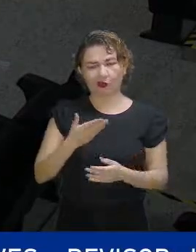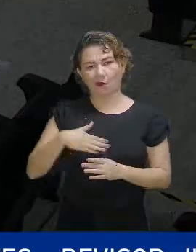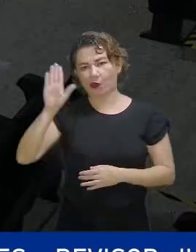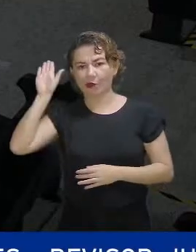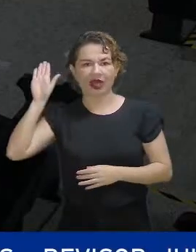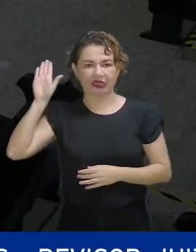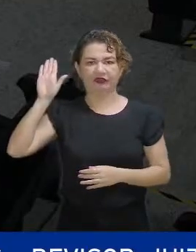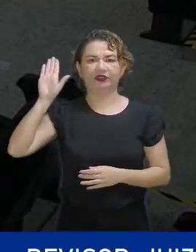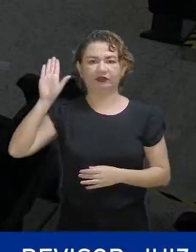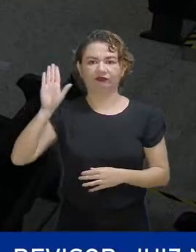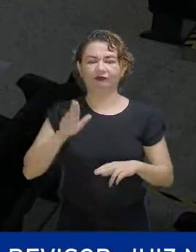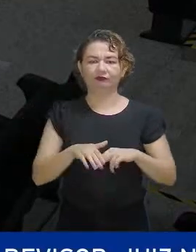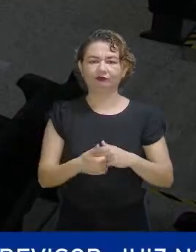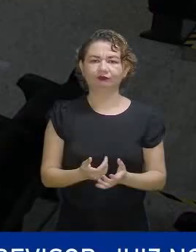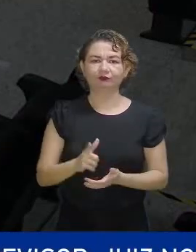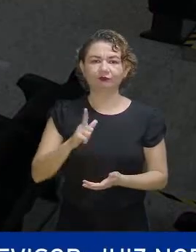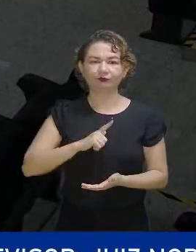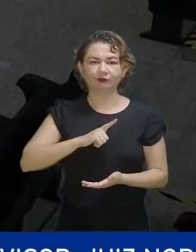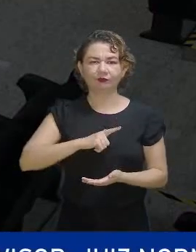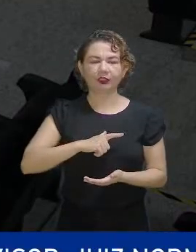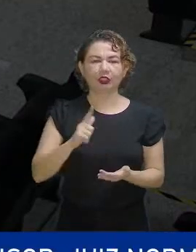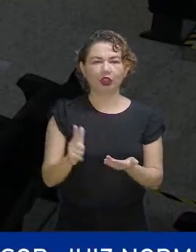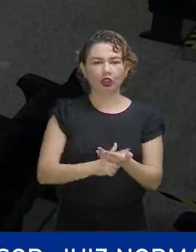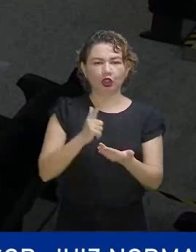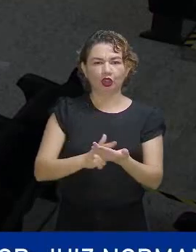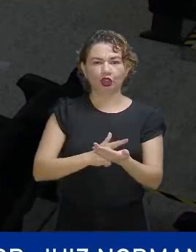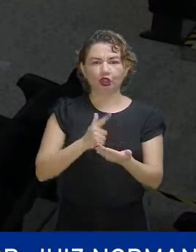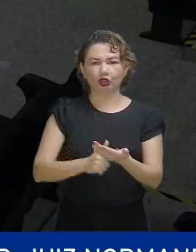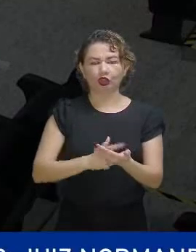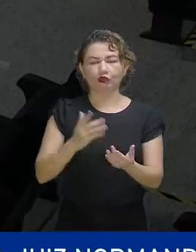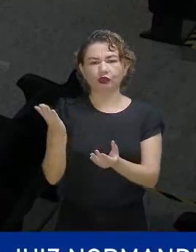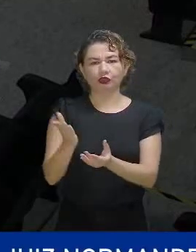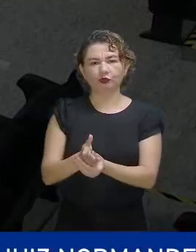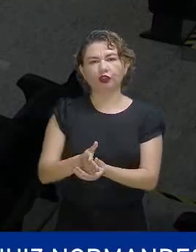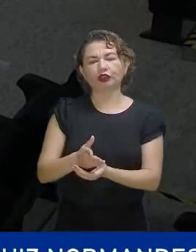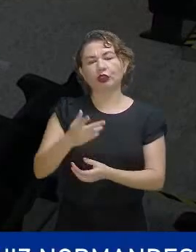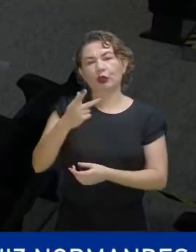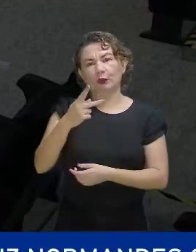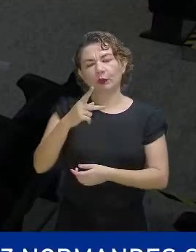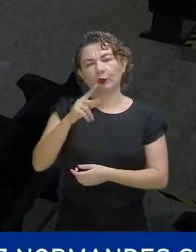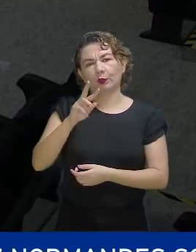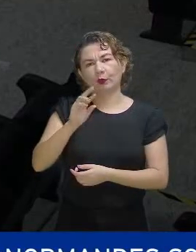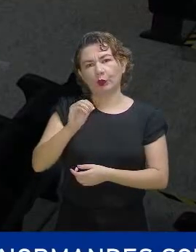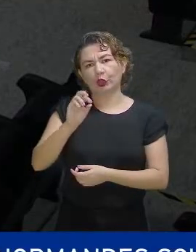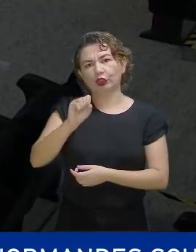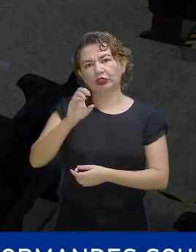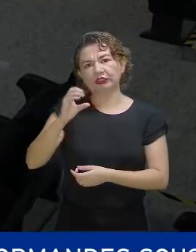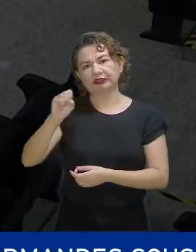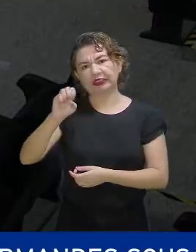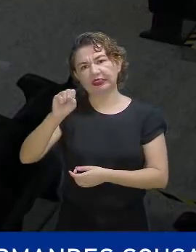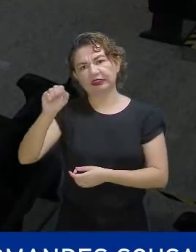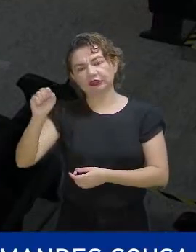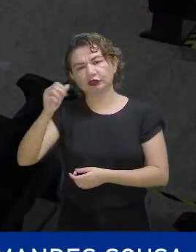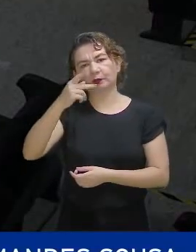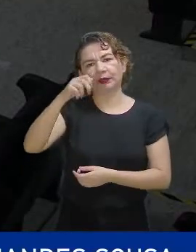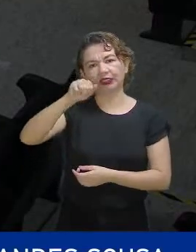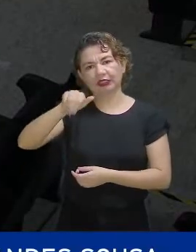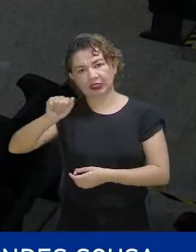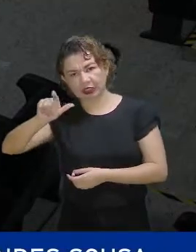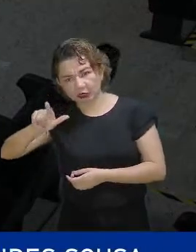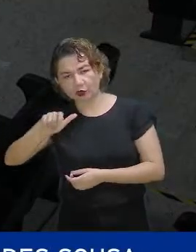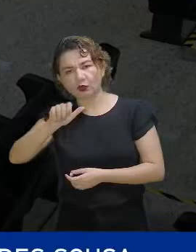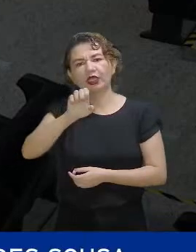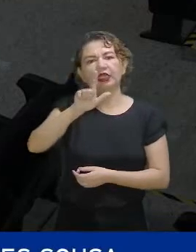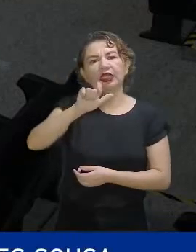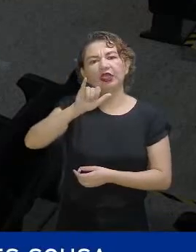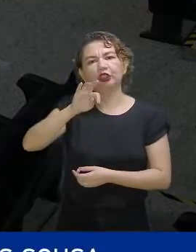Essas anotações constam do livro Crimes Eleitorais e Processo Penal Eleitoral. Segundo o Tribunal Superior Eleitoral, o